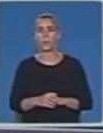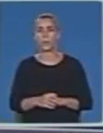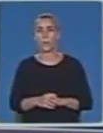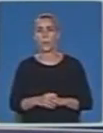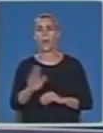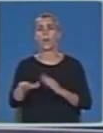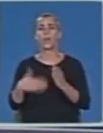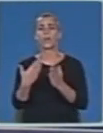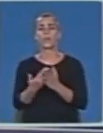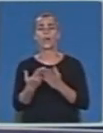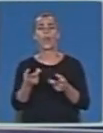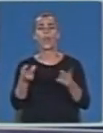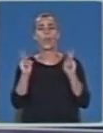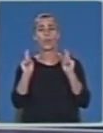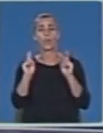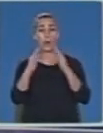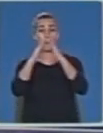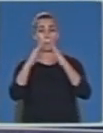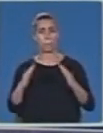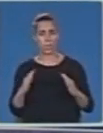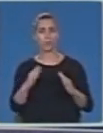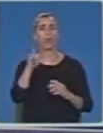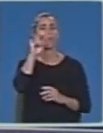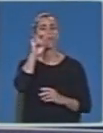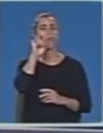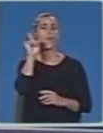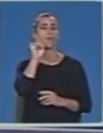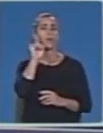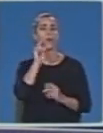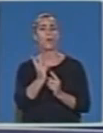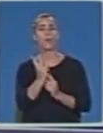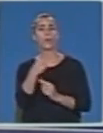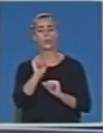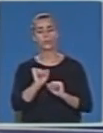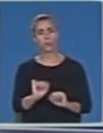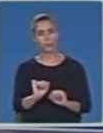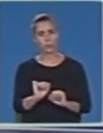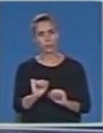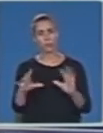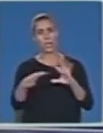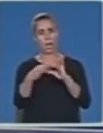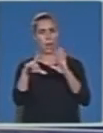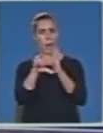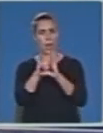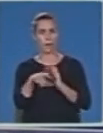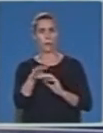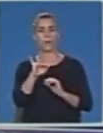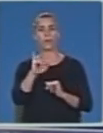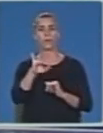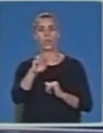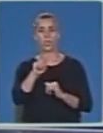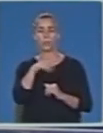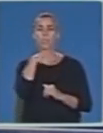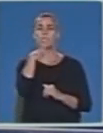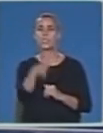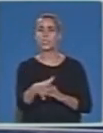O candidato do Livre pelo Pico defende a valorização de plantas endémicas por via da legislação. Filipe Gomes diz que há